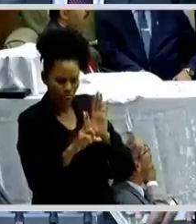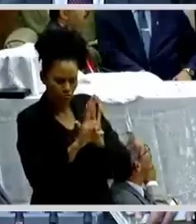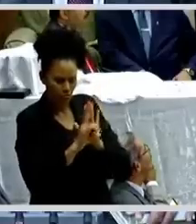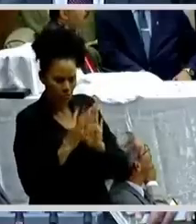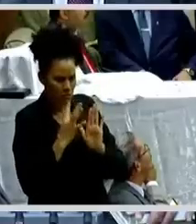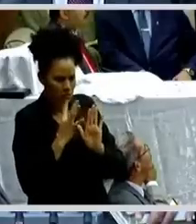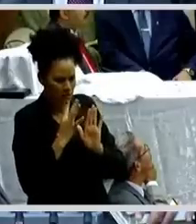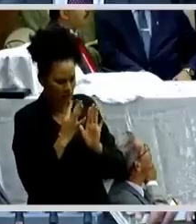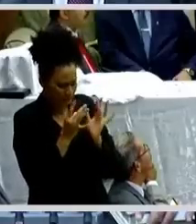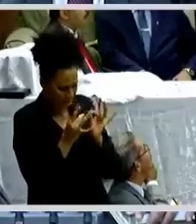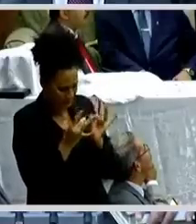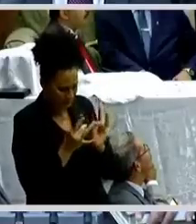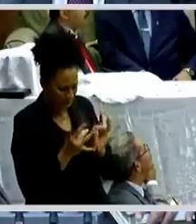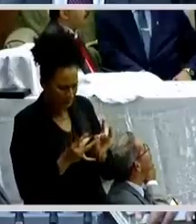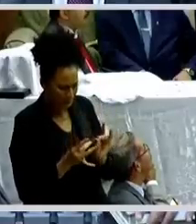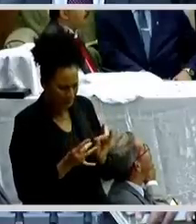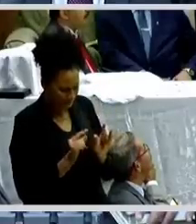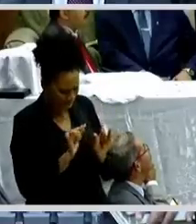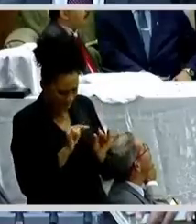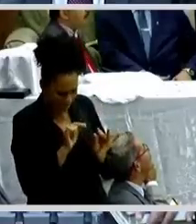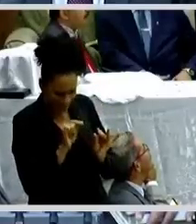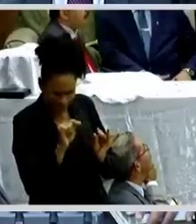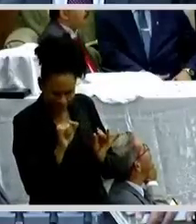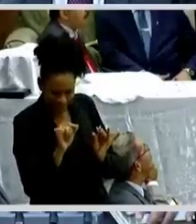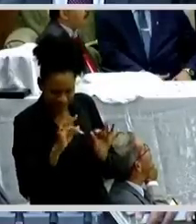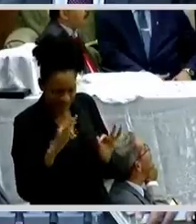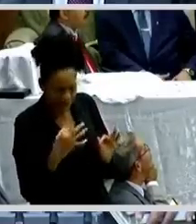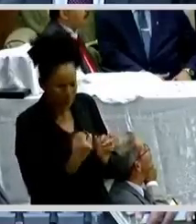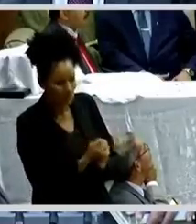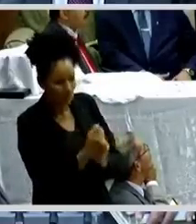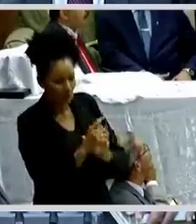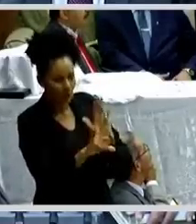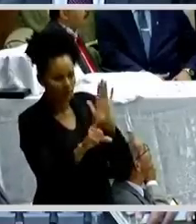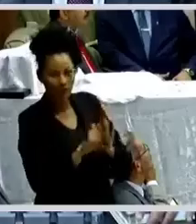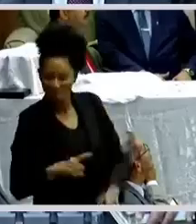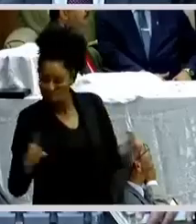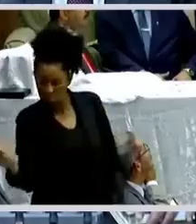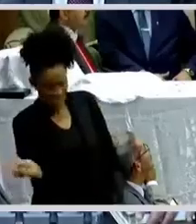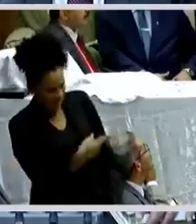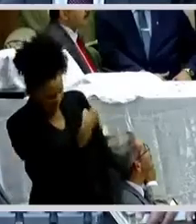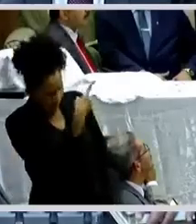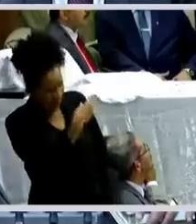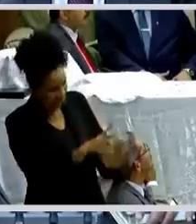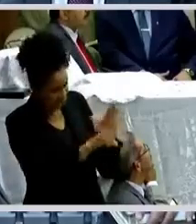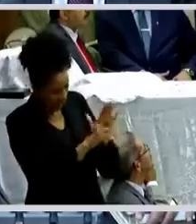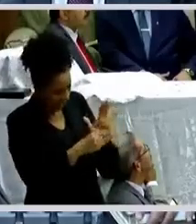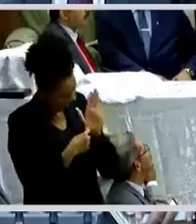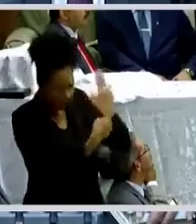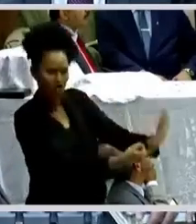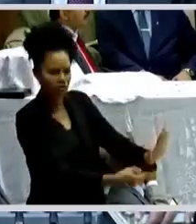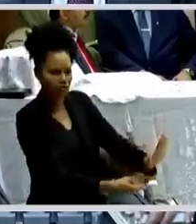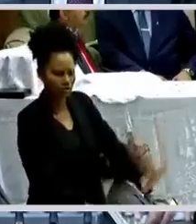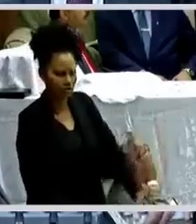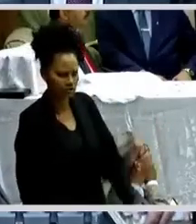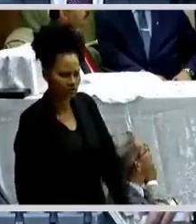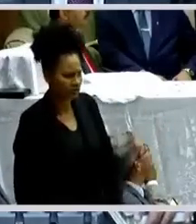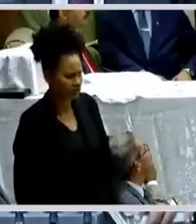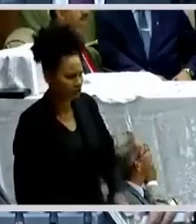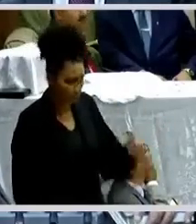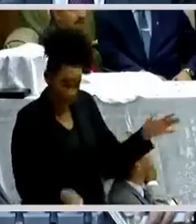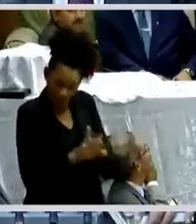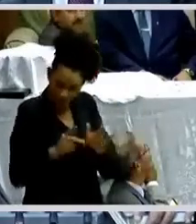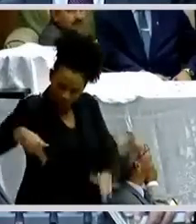conheciam vírgula por vírgula a lei de Moisés. Pega ele pela lei. Ele é do